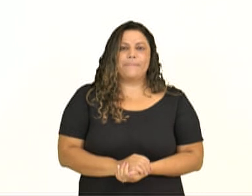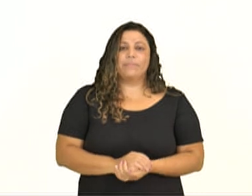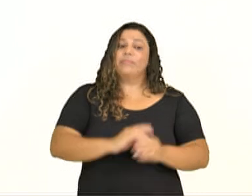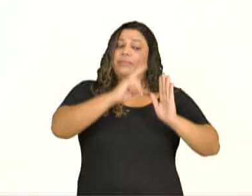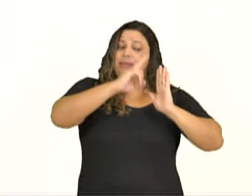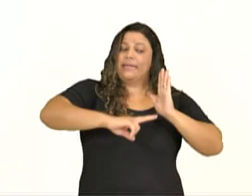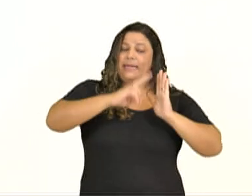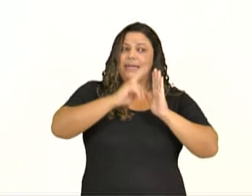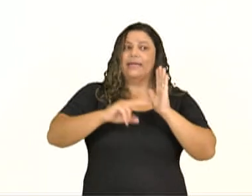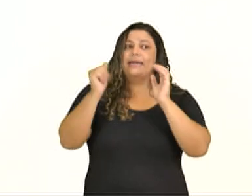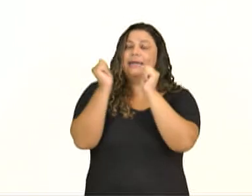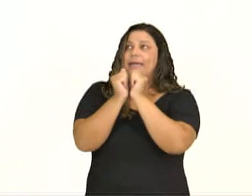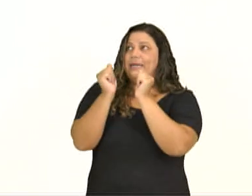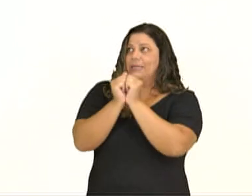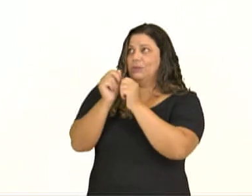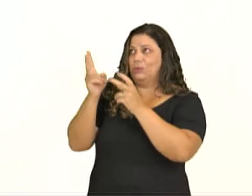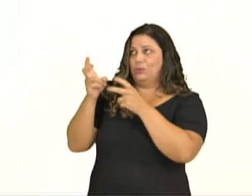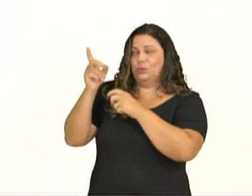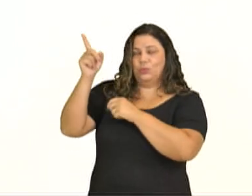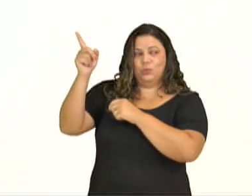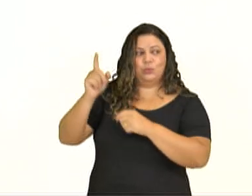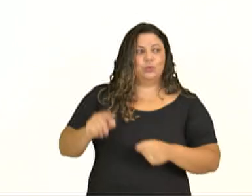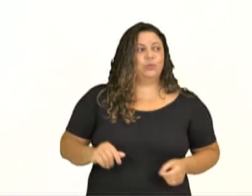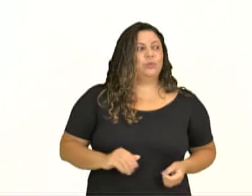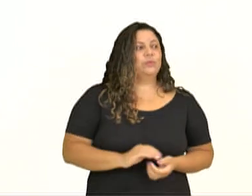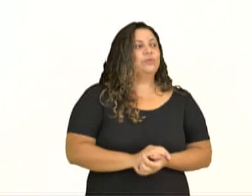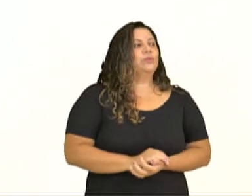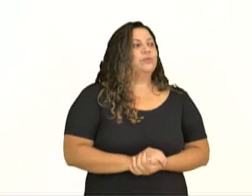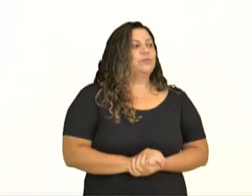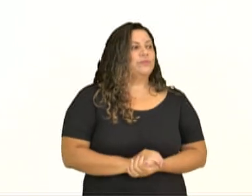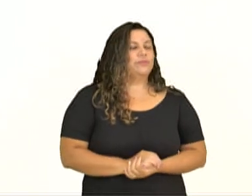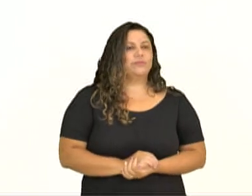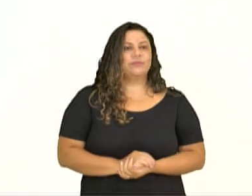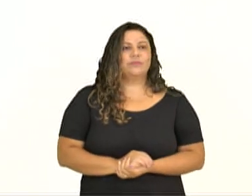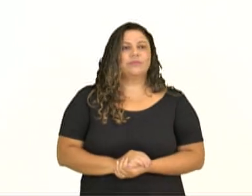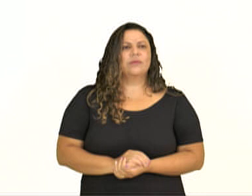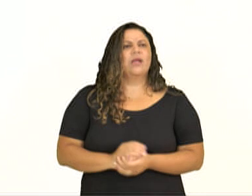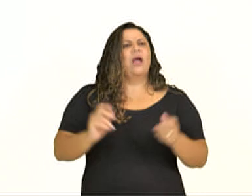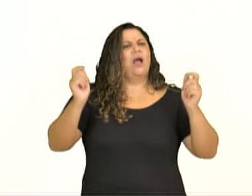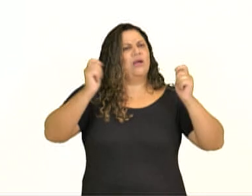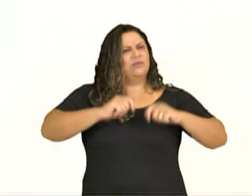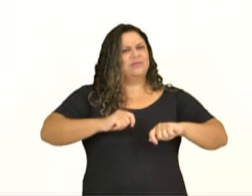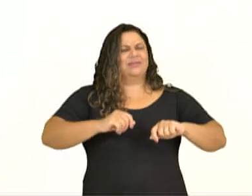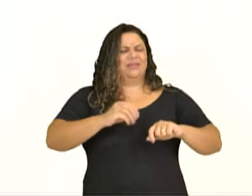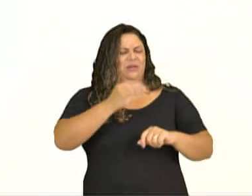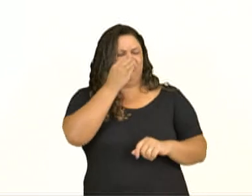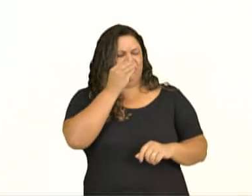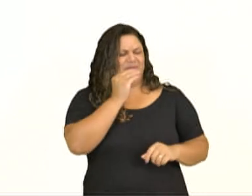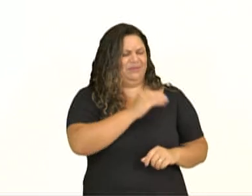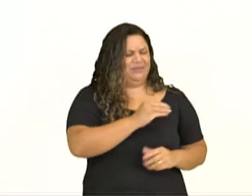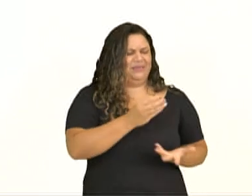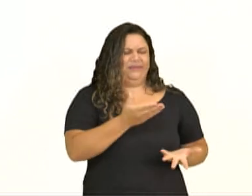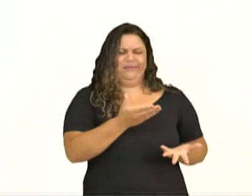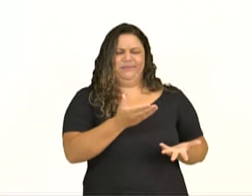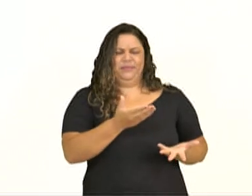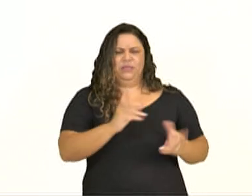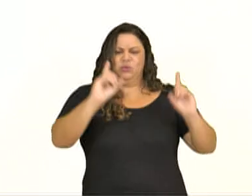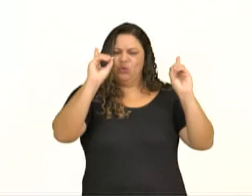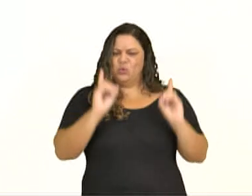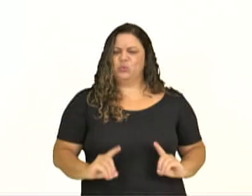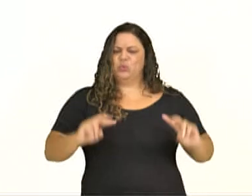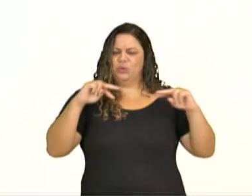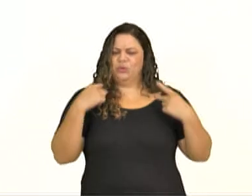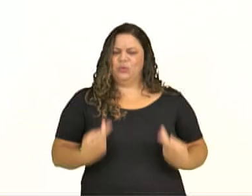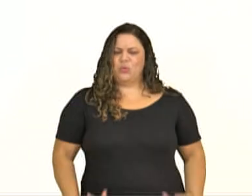Então, solicita que vocês releiam, né? Considerando que o desprezo e o desrespeito pelos direitos humanos resultaram em